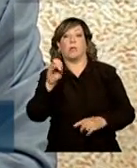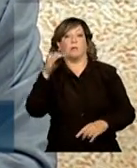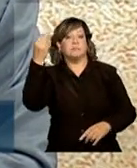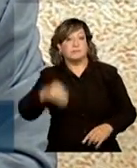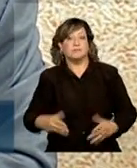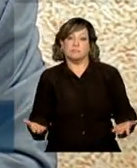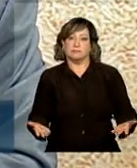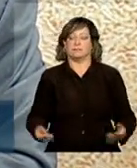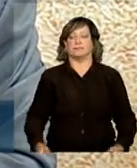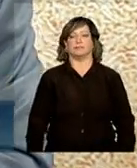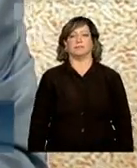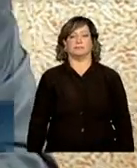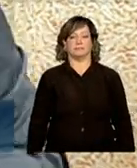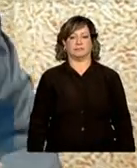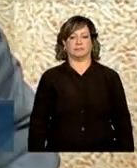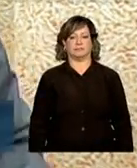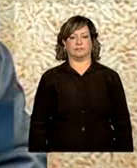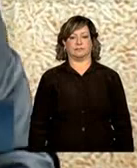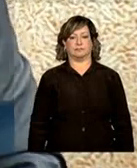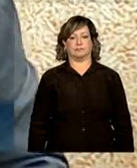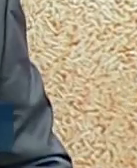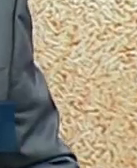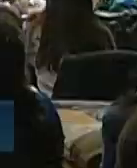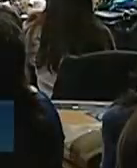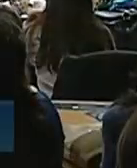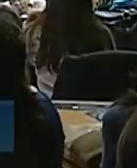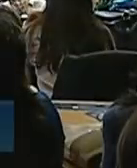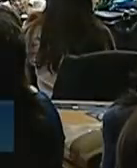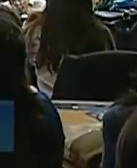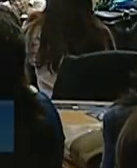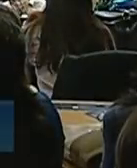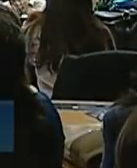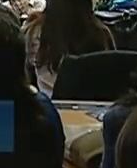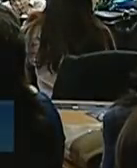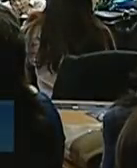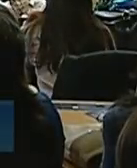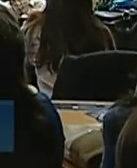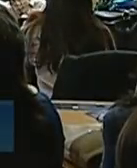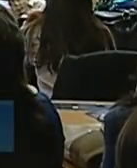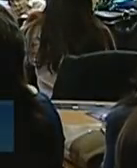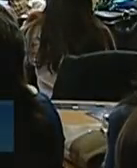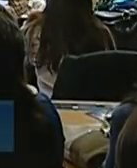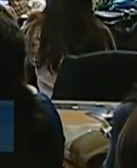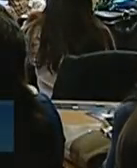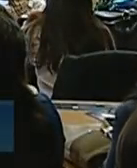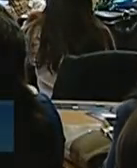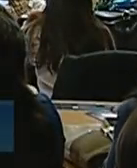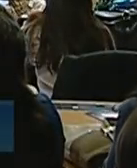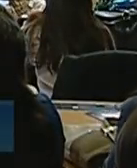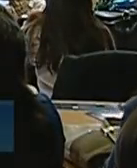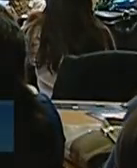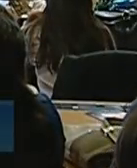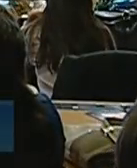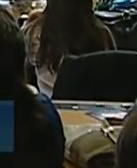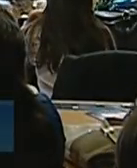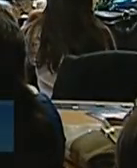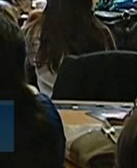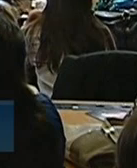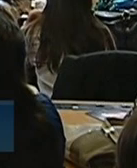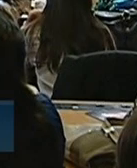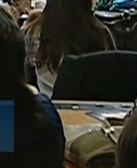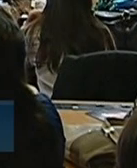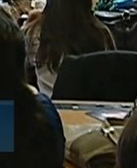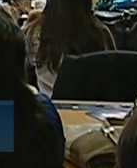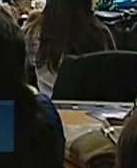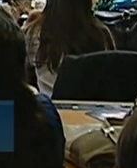posto de saúde né Eh eh o que que nós estamos querendo fazer com essa estratégia de mandar a segunda